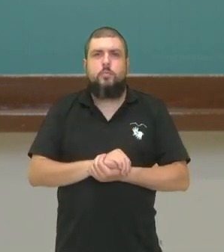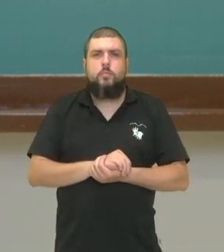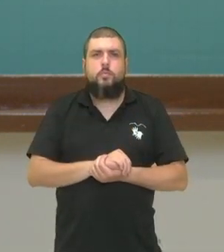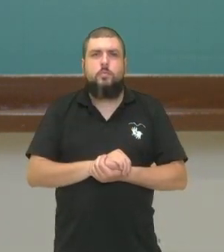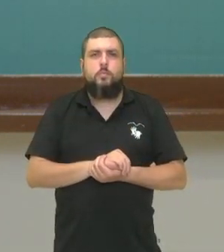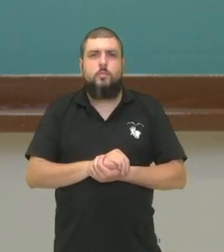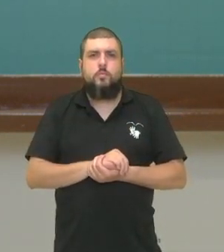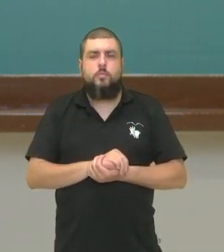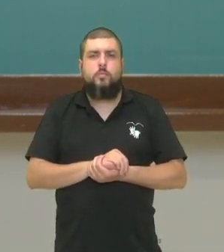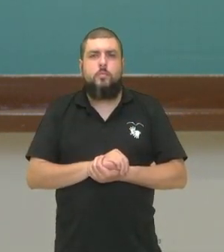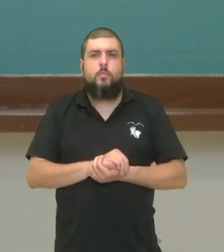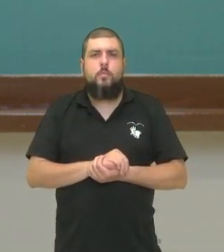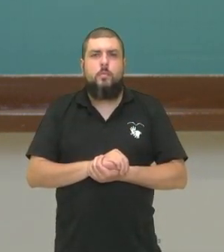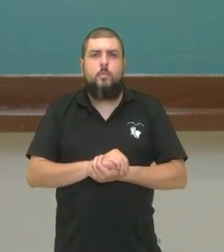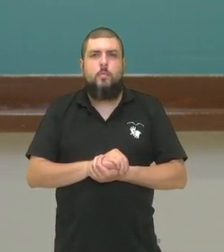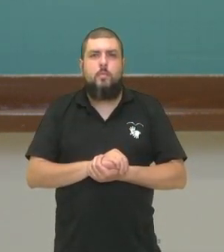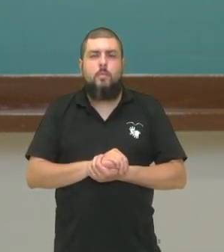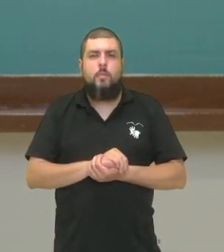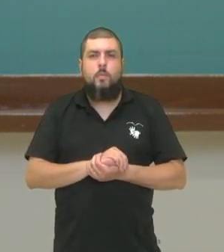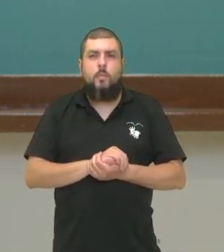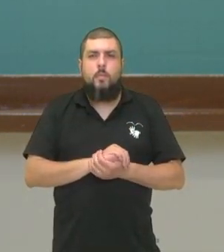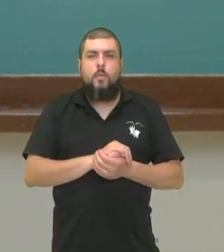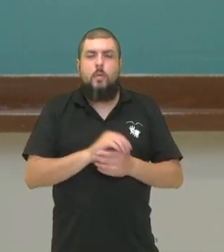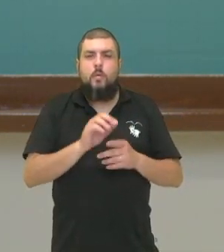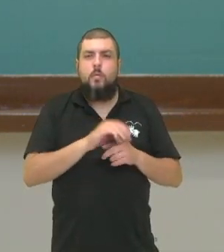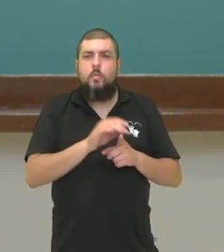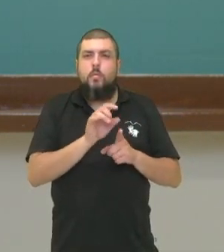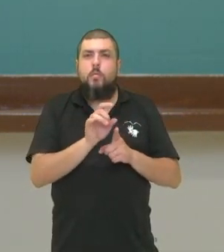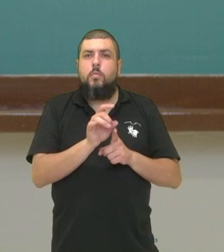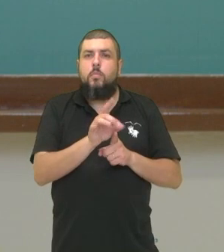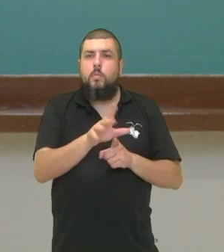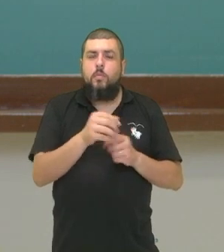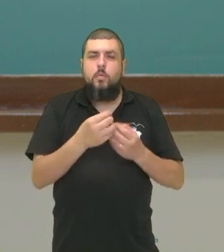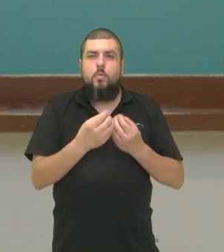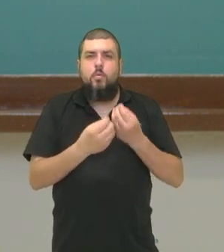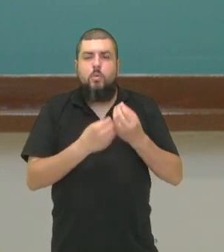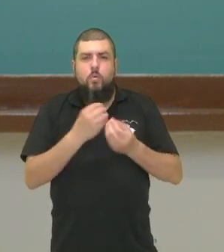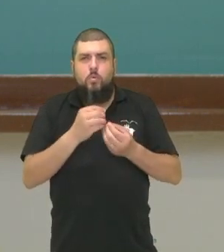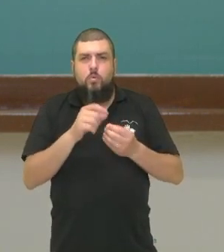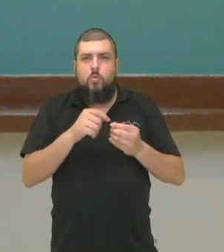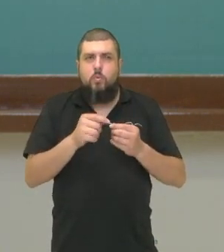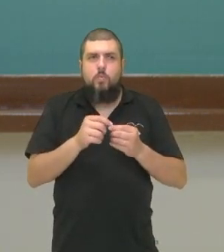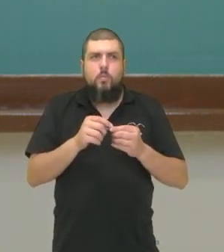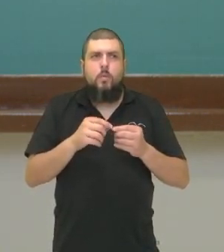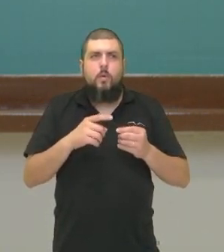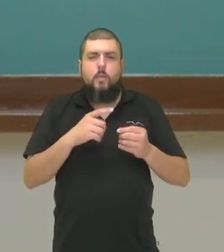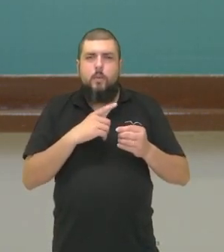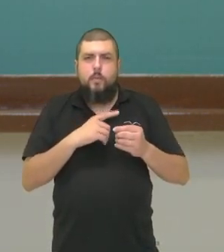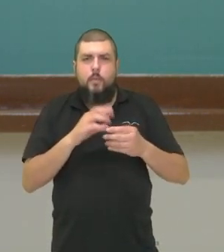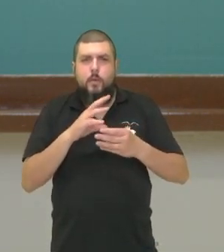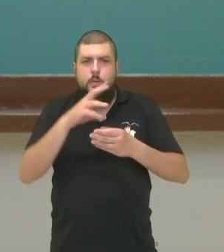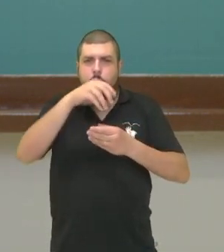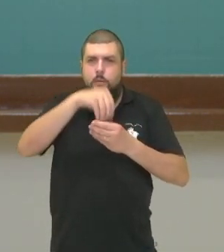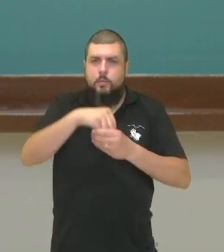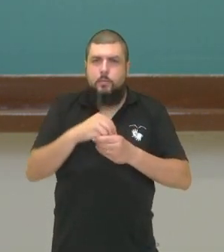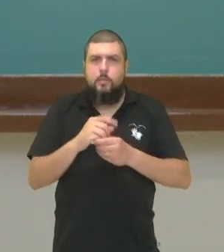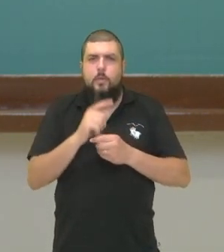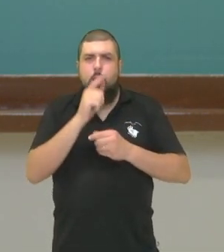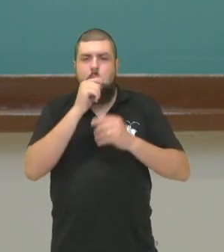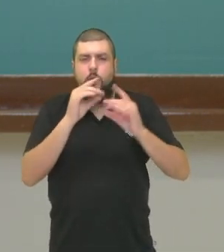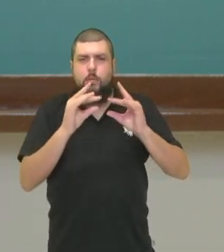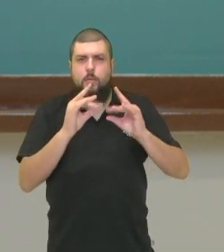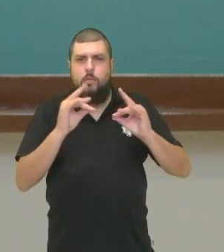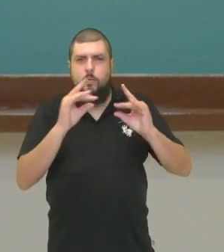O esperma e o sêmen, ele é formado por espermatozoides, pelo líquido seminal